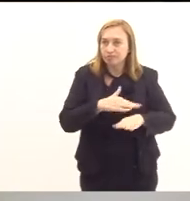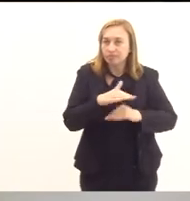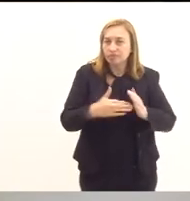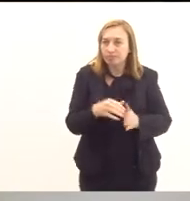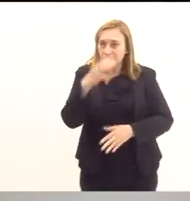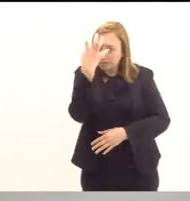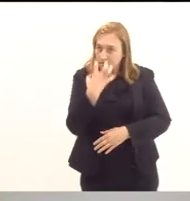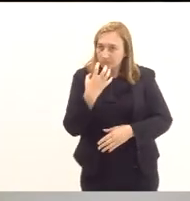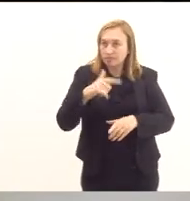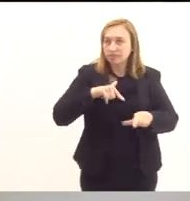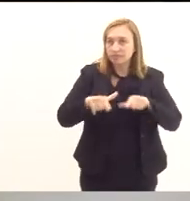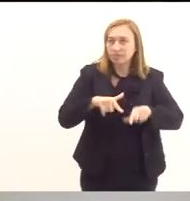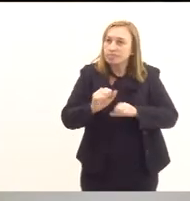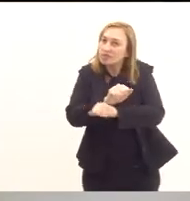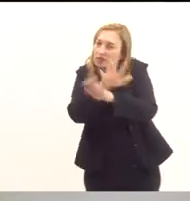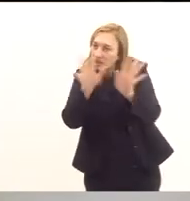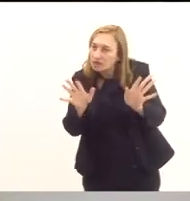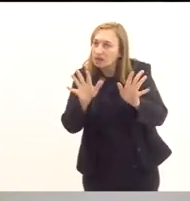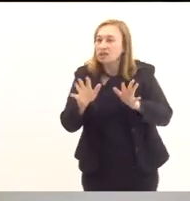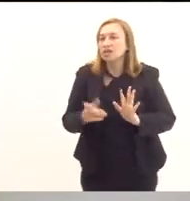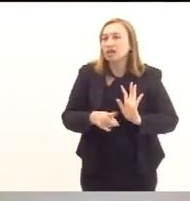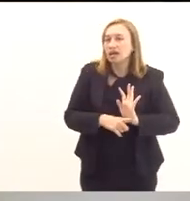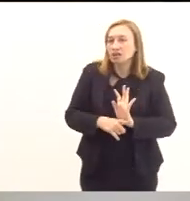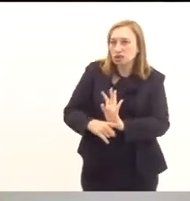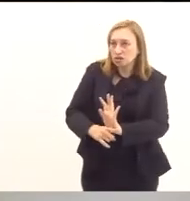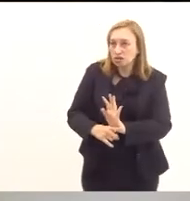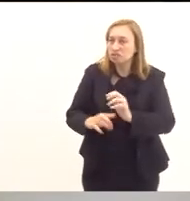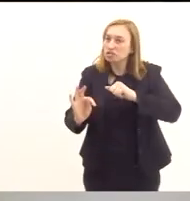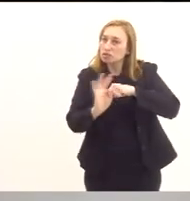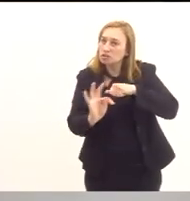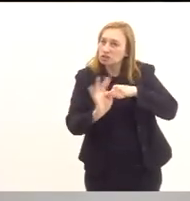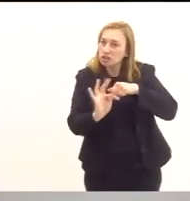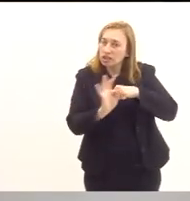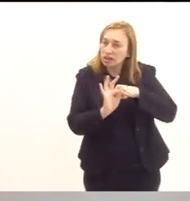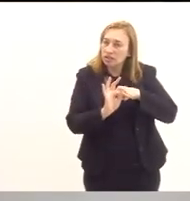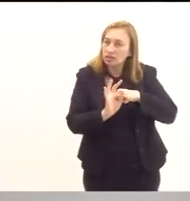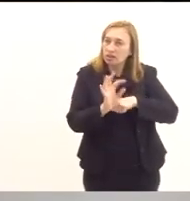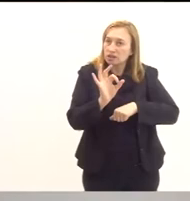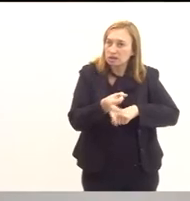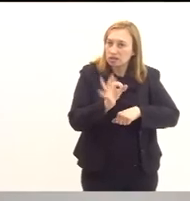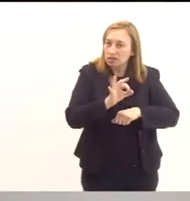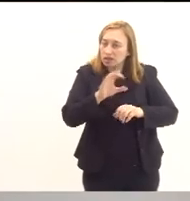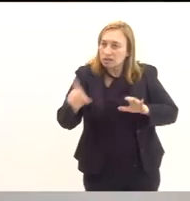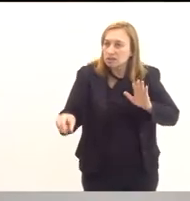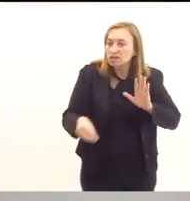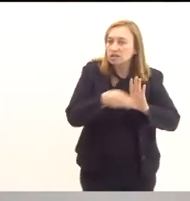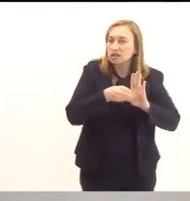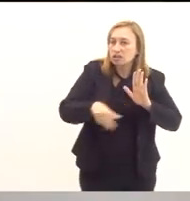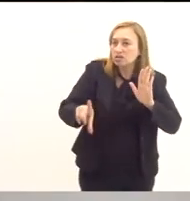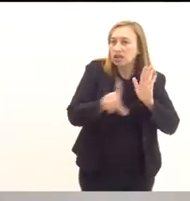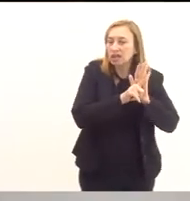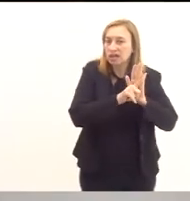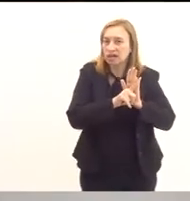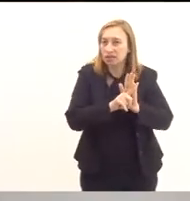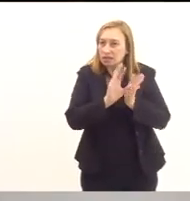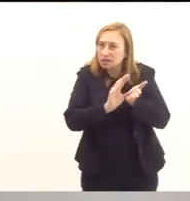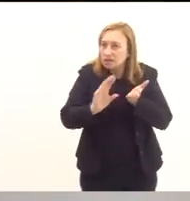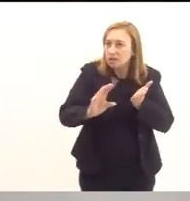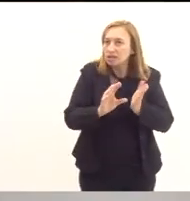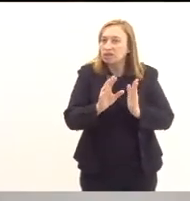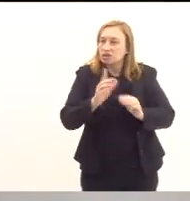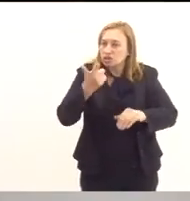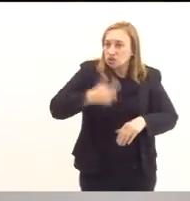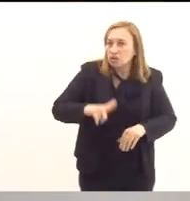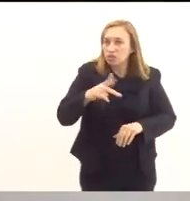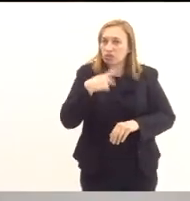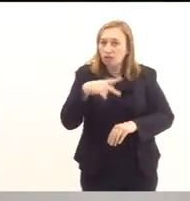seriedade com Total transparência atendendo aos critérios técnicos definidos na legislação para fazer esse crédito chegar e mais